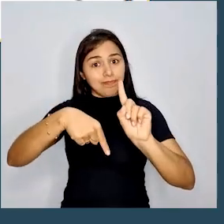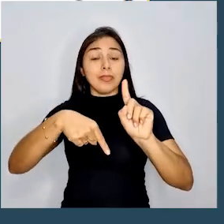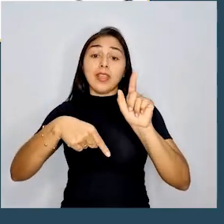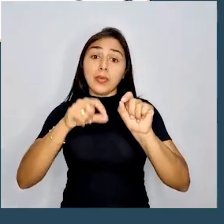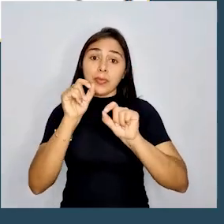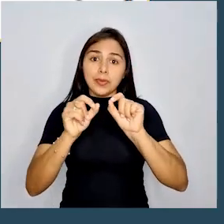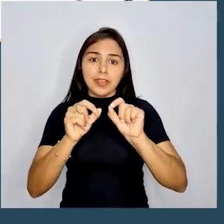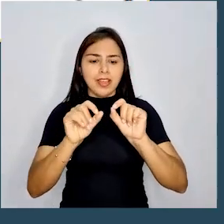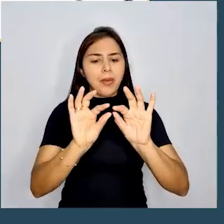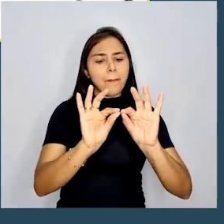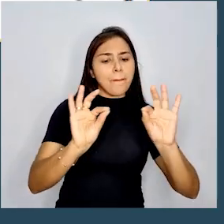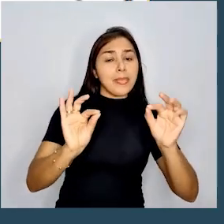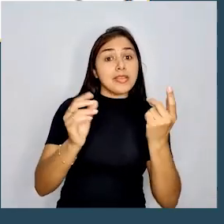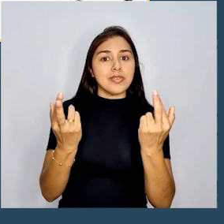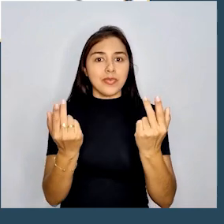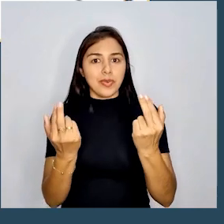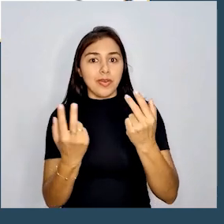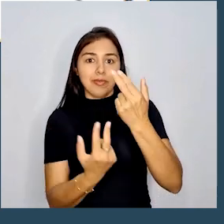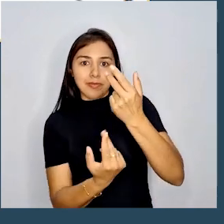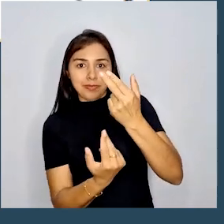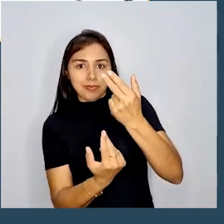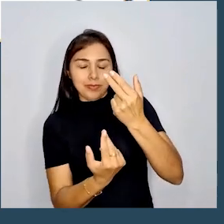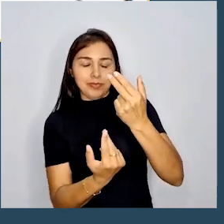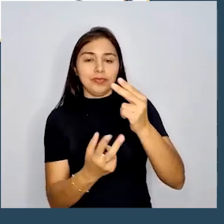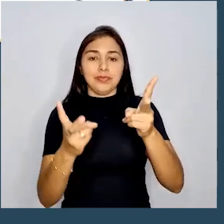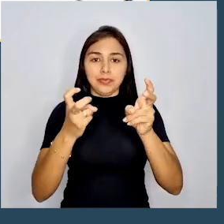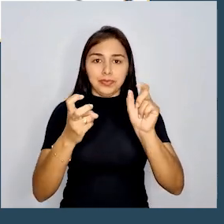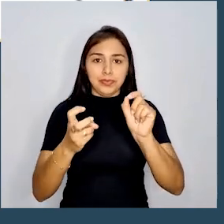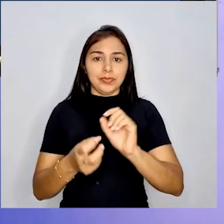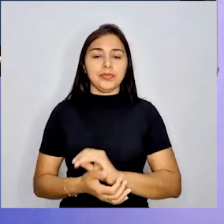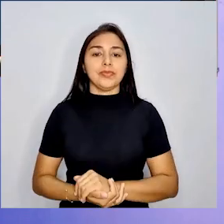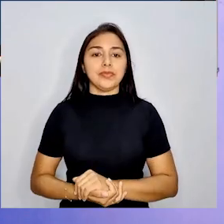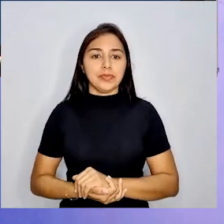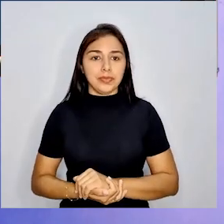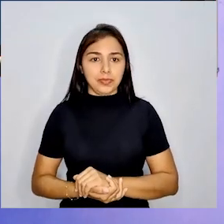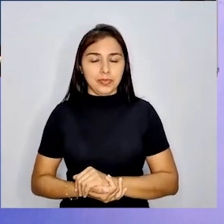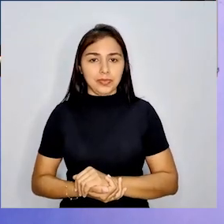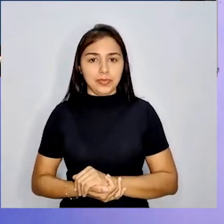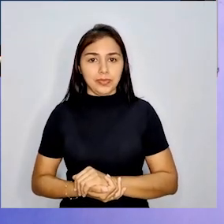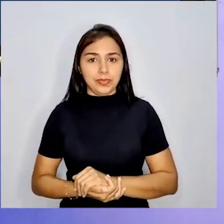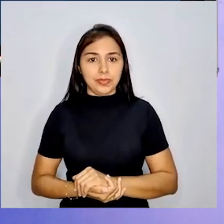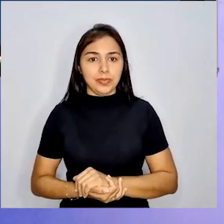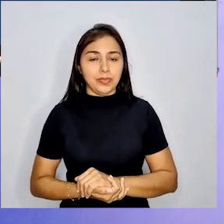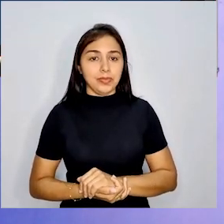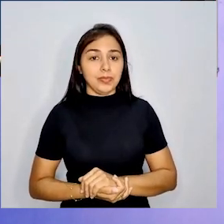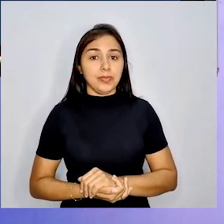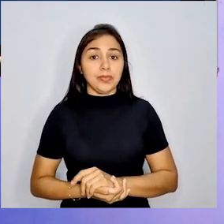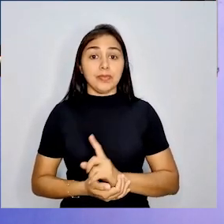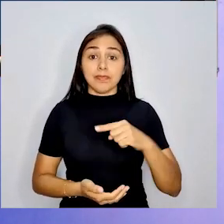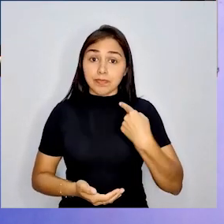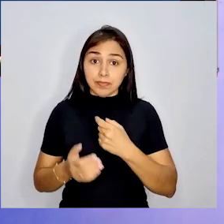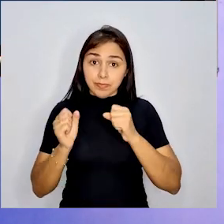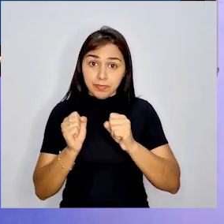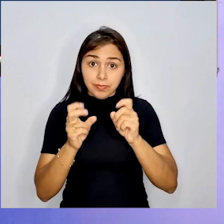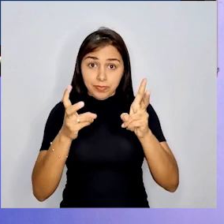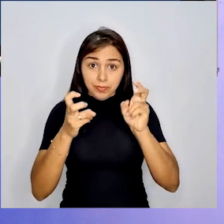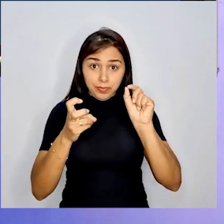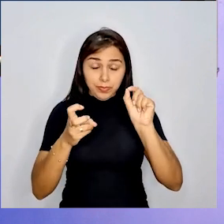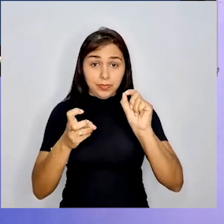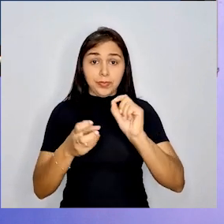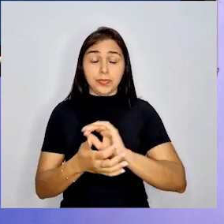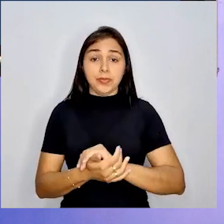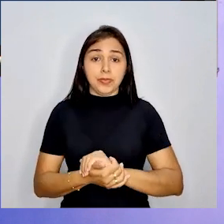Vamos mostrar que essa afirmação é verdadeira. Olha só. Então, vamos considerar o seguinte,